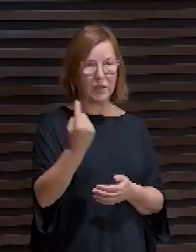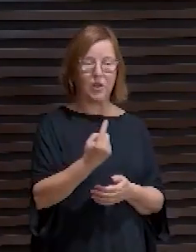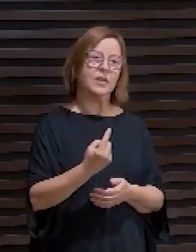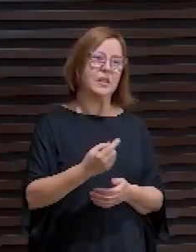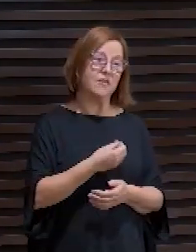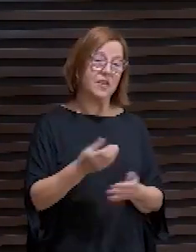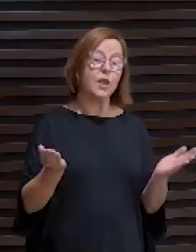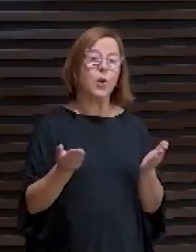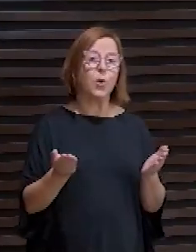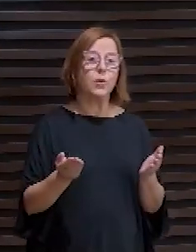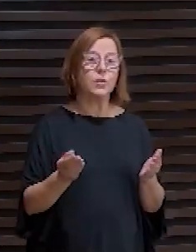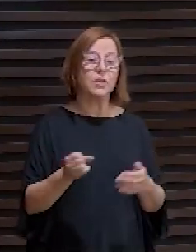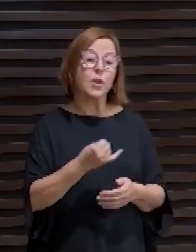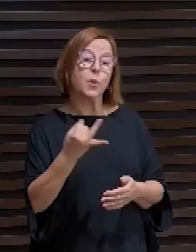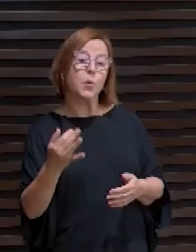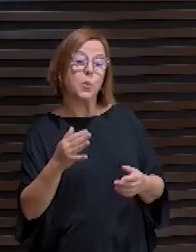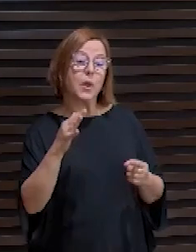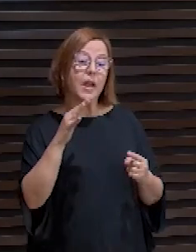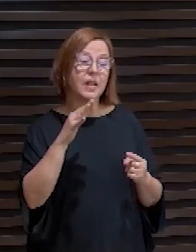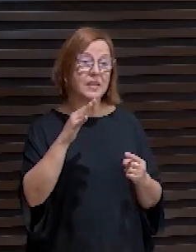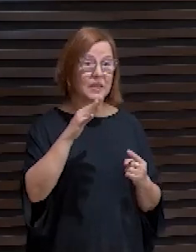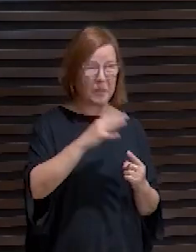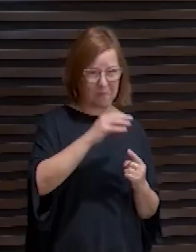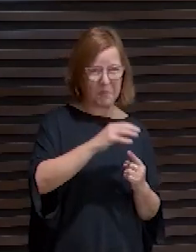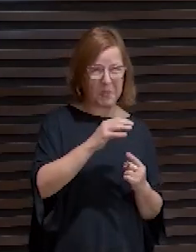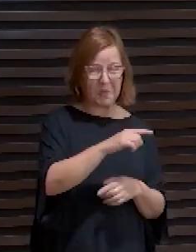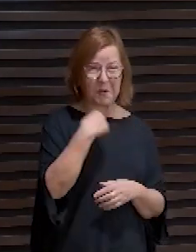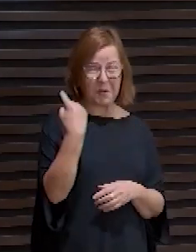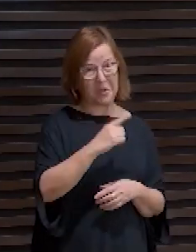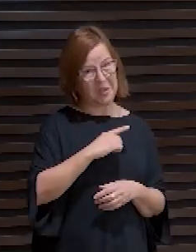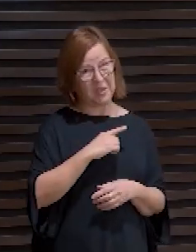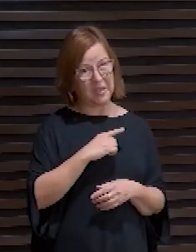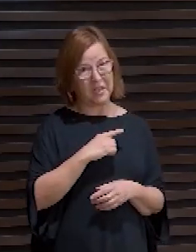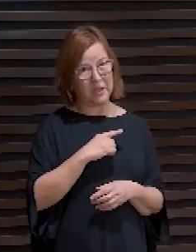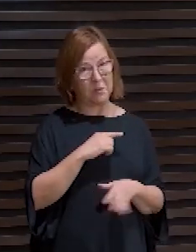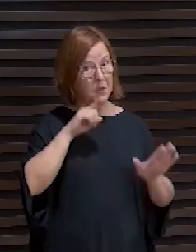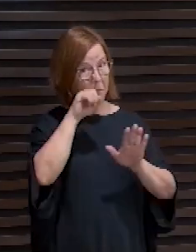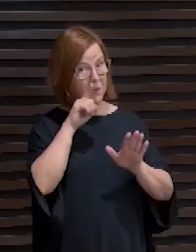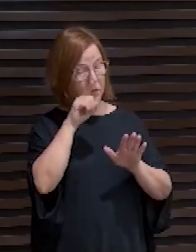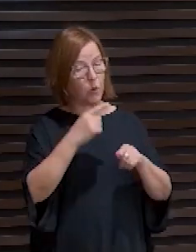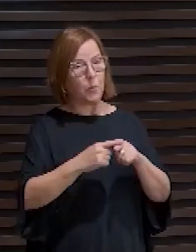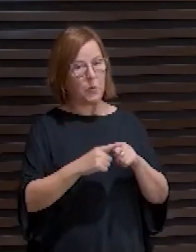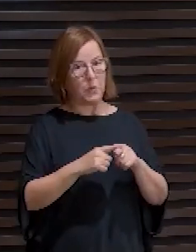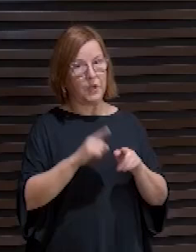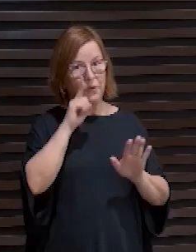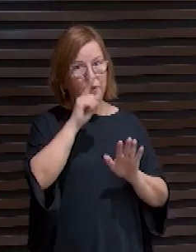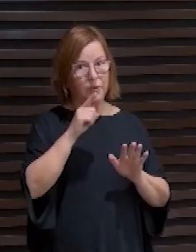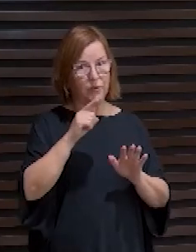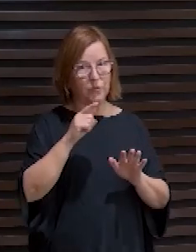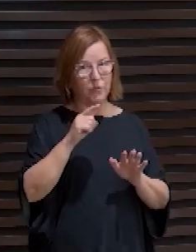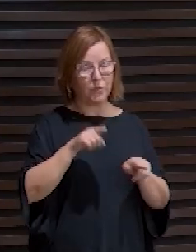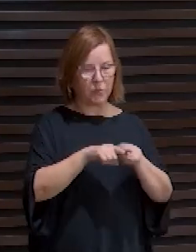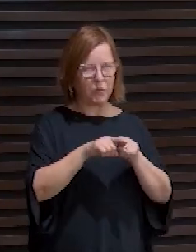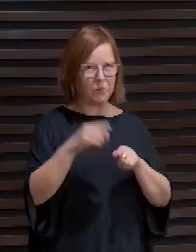nós sofremos e quais são os riscos que nós corremos. Porque o risco desses irmãos era de que eles virassem